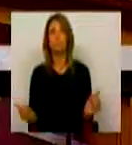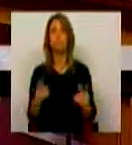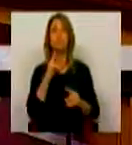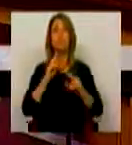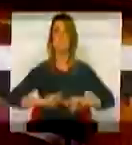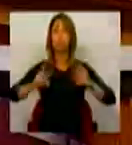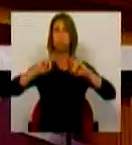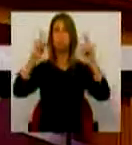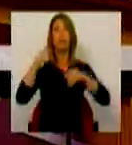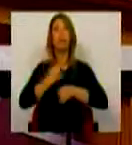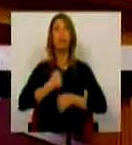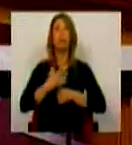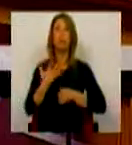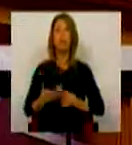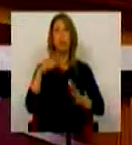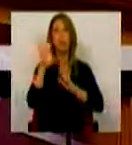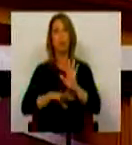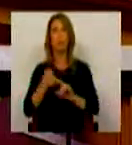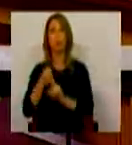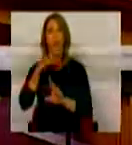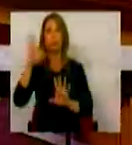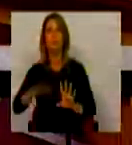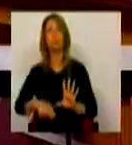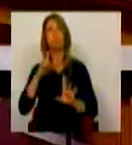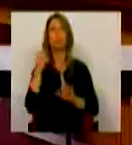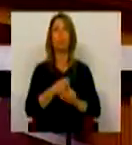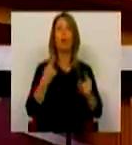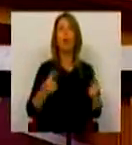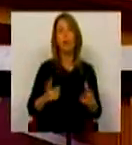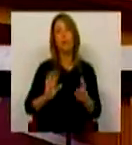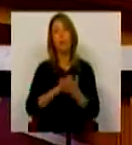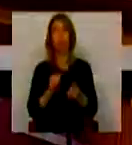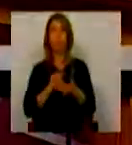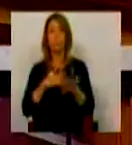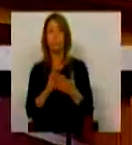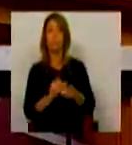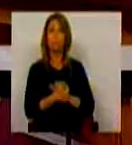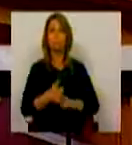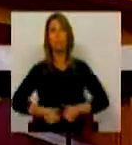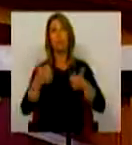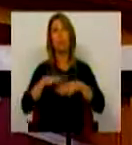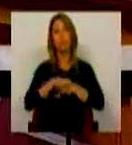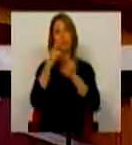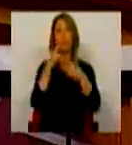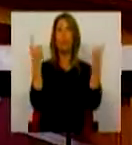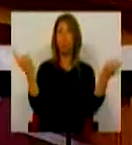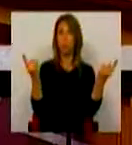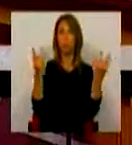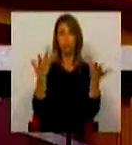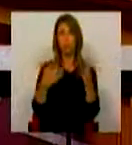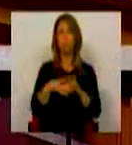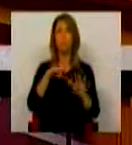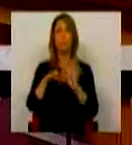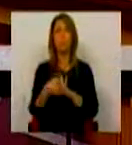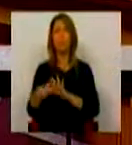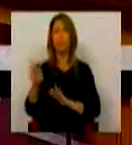carreiras e combateu-se a precariedade laboral, dizendo de uma melhor administração pública. Contrariamente à direita, o Partido Socialista tem sempre consciência